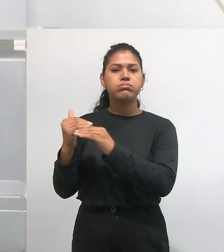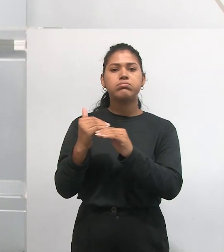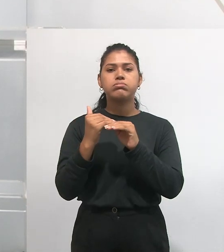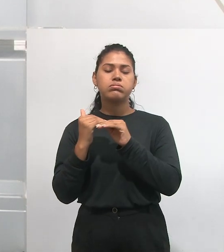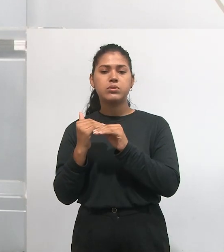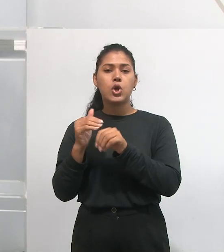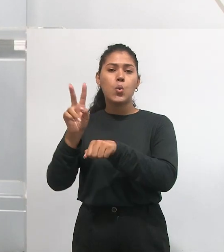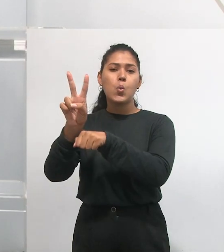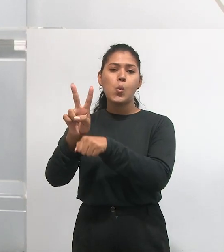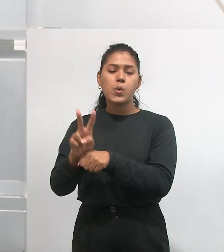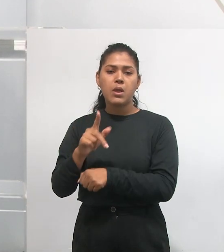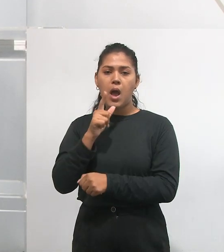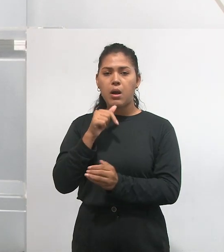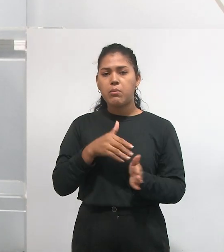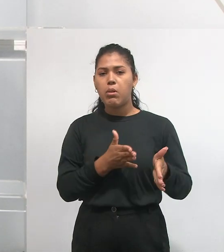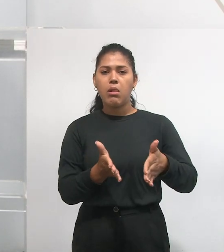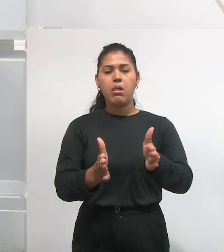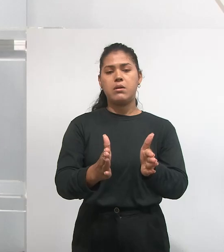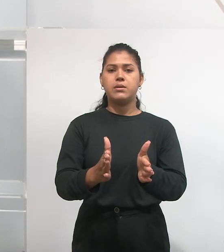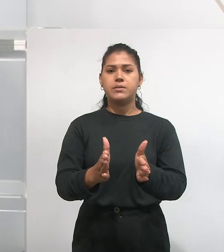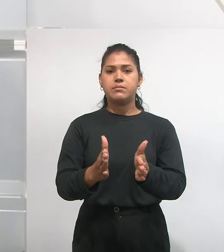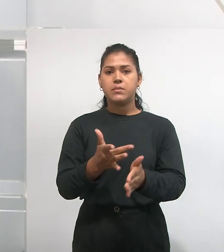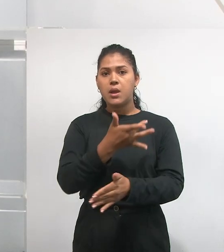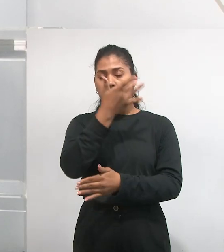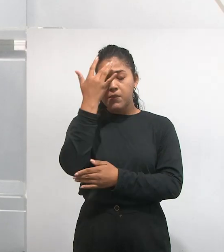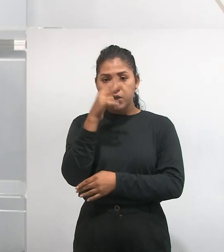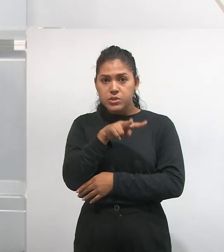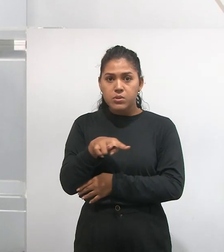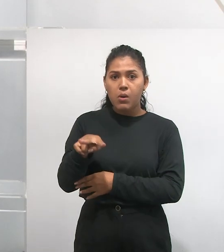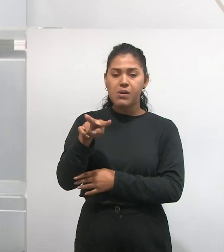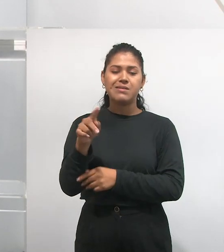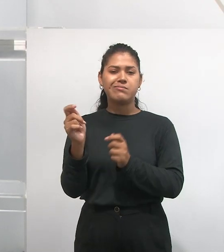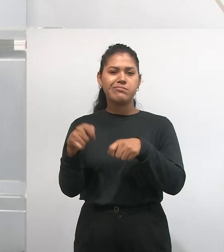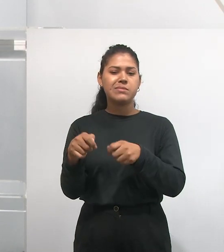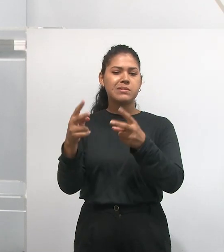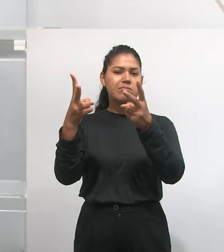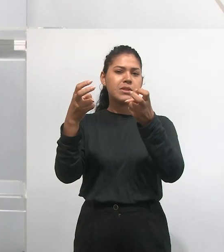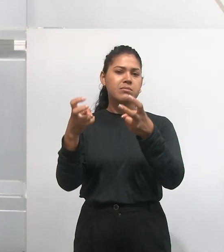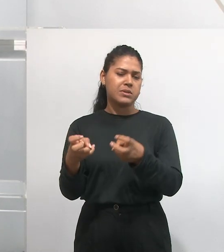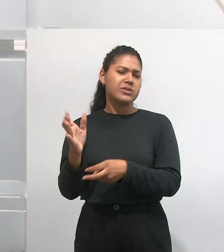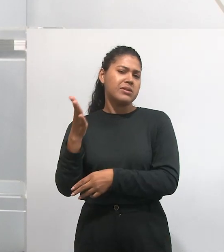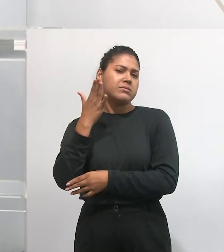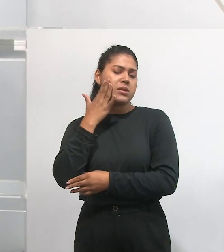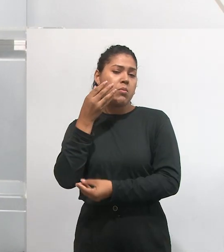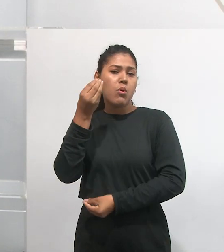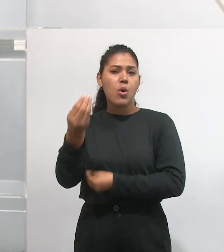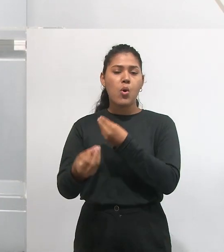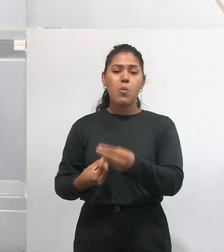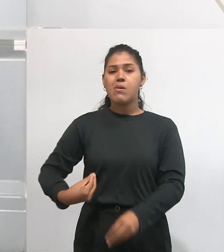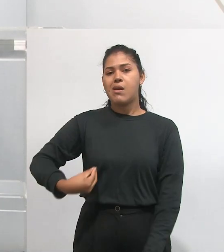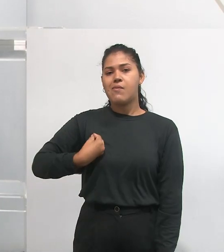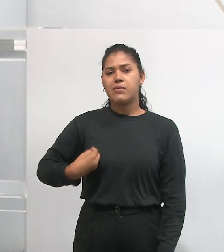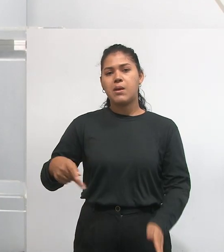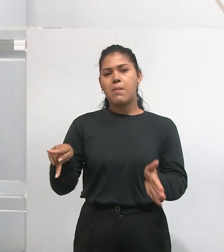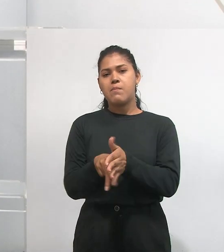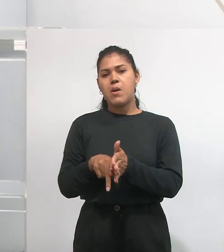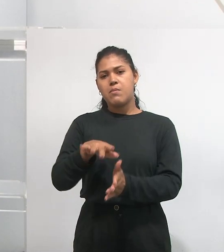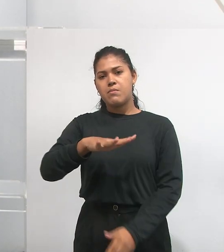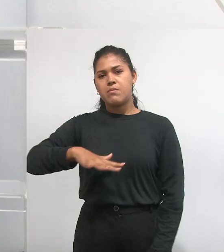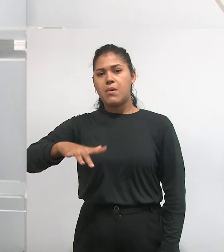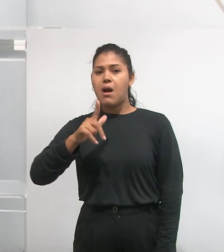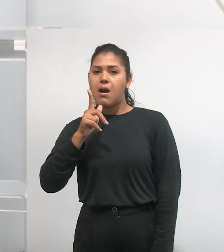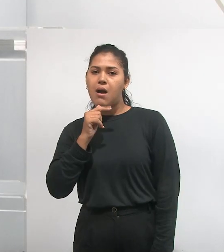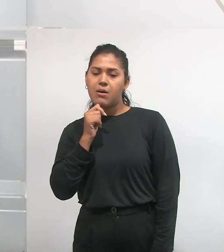pessoas como essas aqui da imagem são pessoas que conhecem os ciclos dos rios, que sabe quando